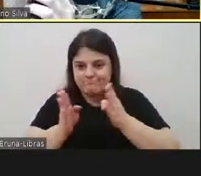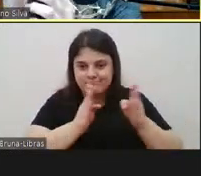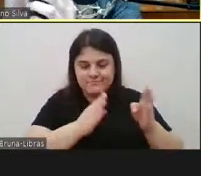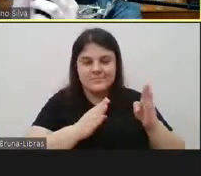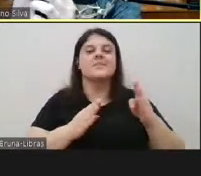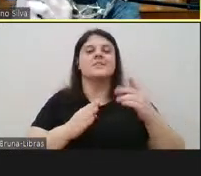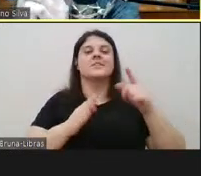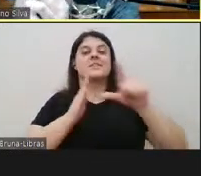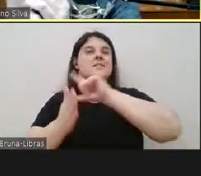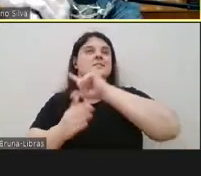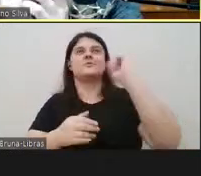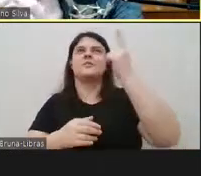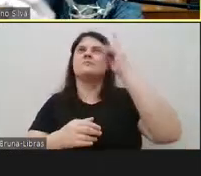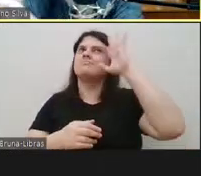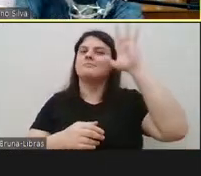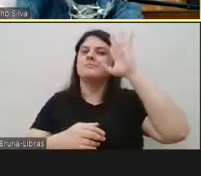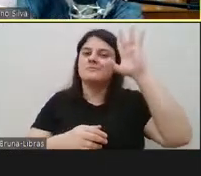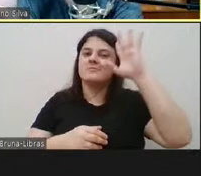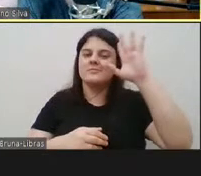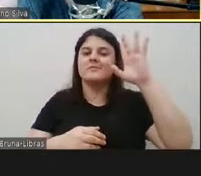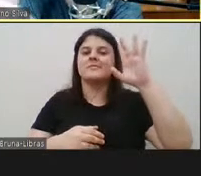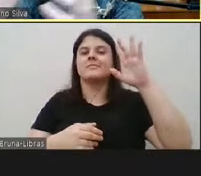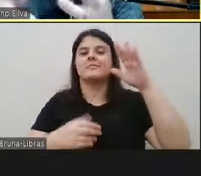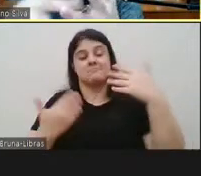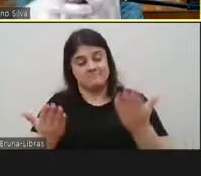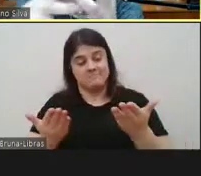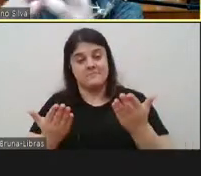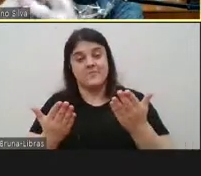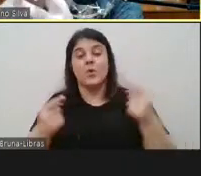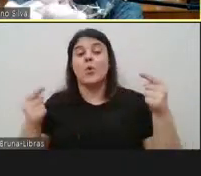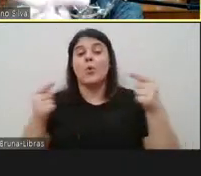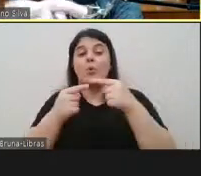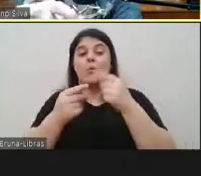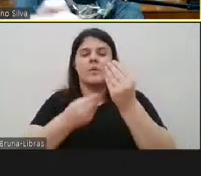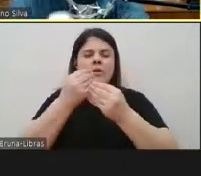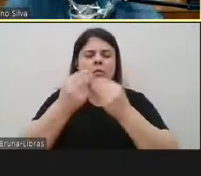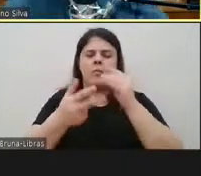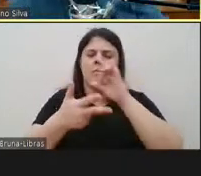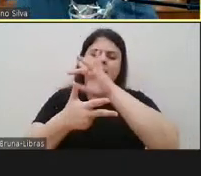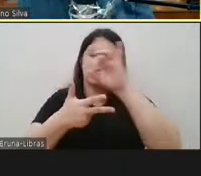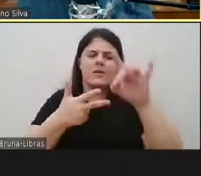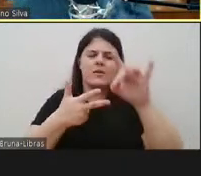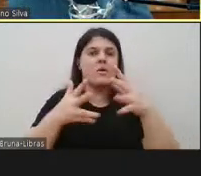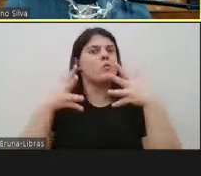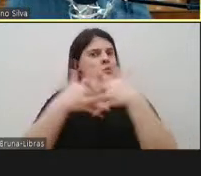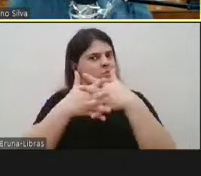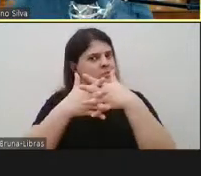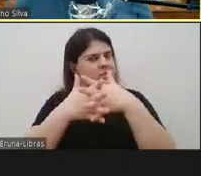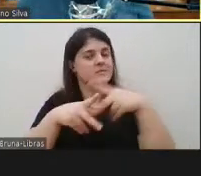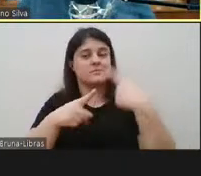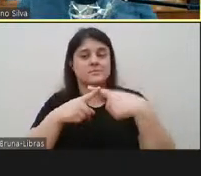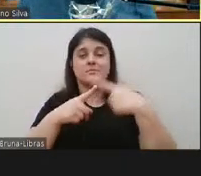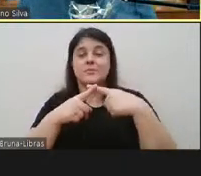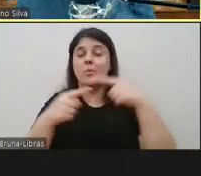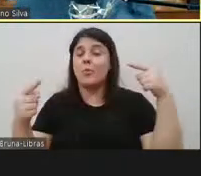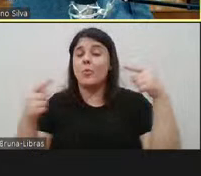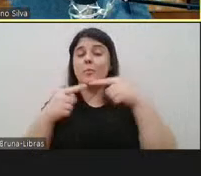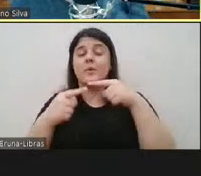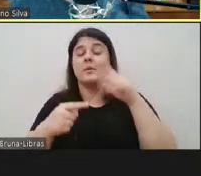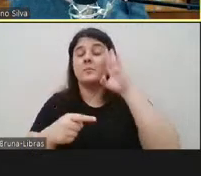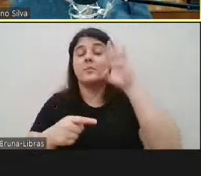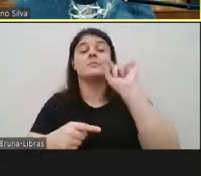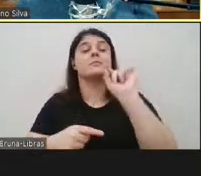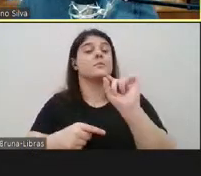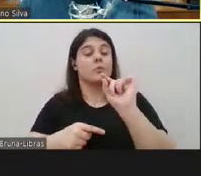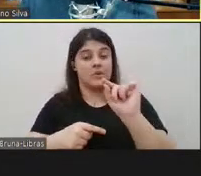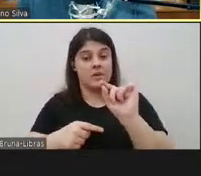como inicialmente a gente prever o inicialmente a gente imagina a relação entre esses poderes ela é muito mais complexa porque ela tem a ver principalmente com qual